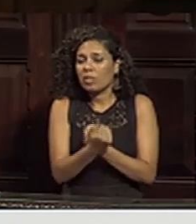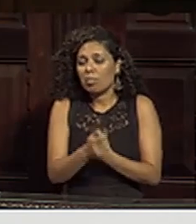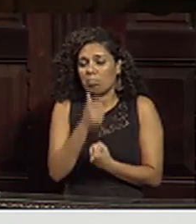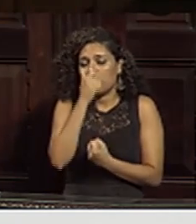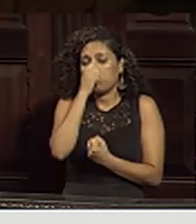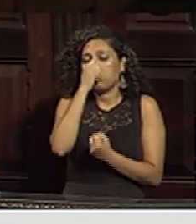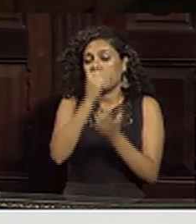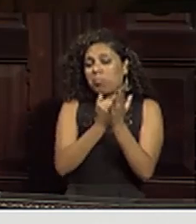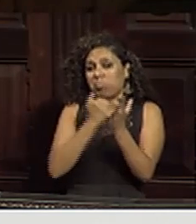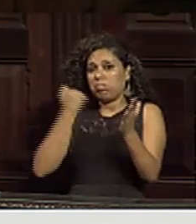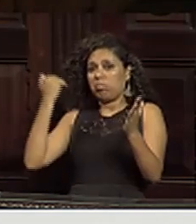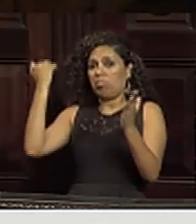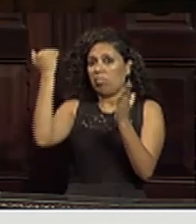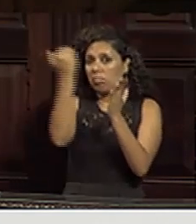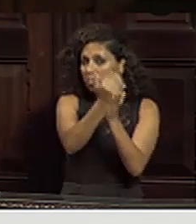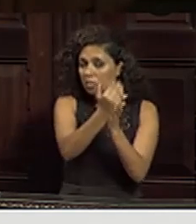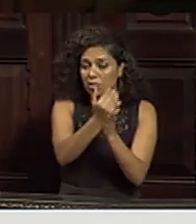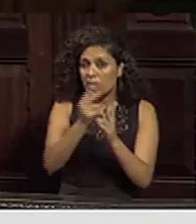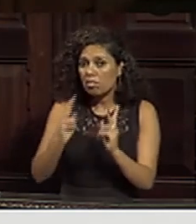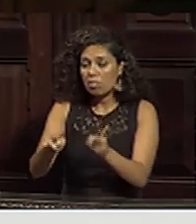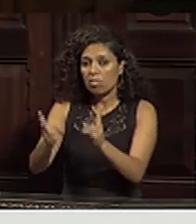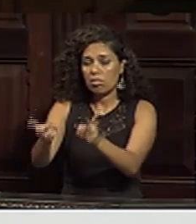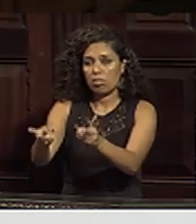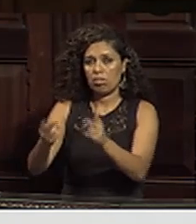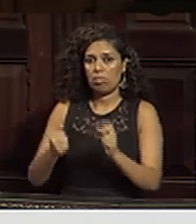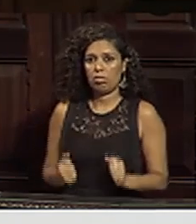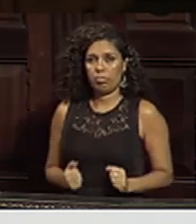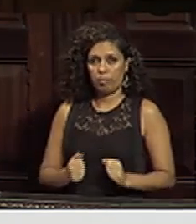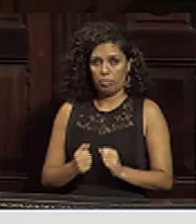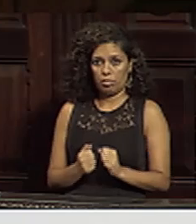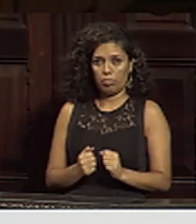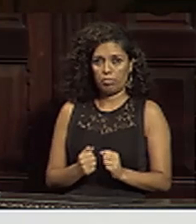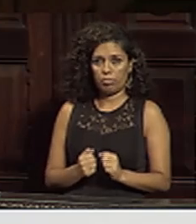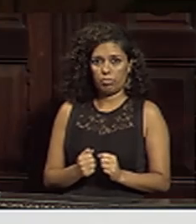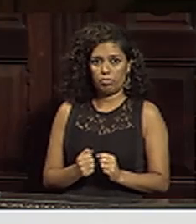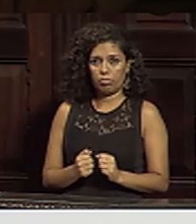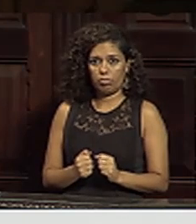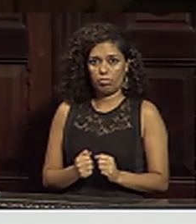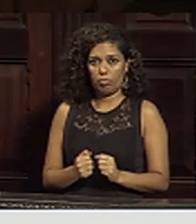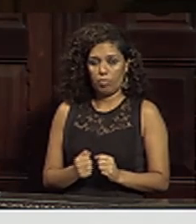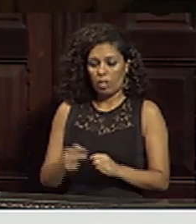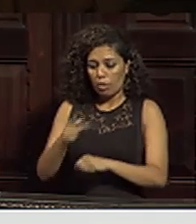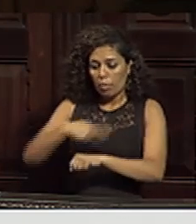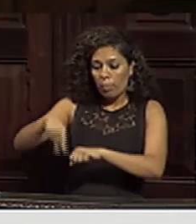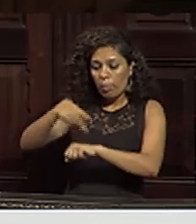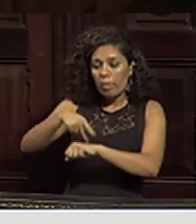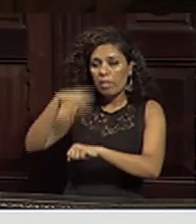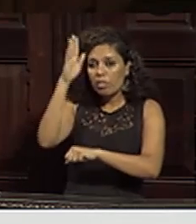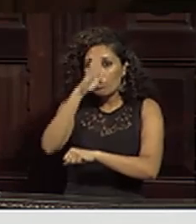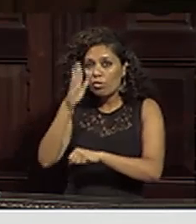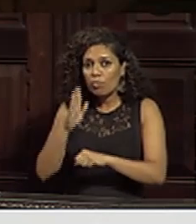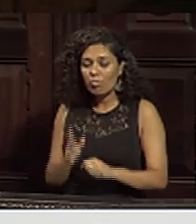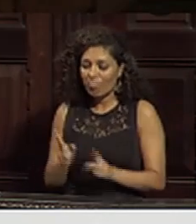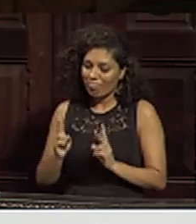estava instalada neste país, num conluio